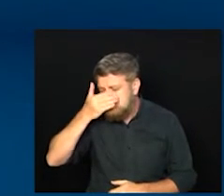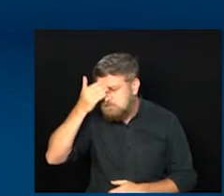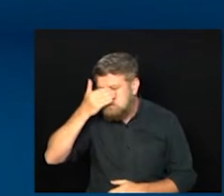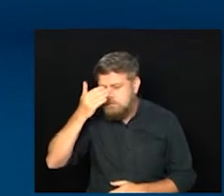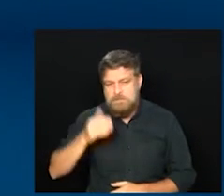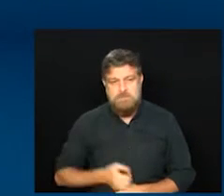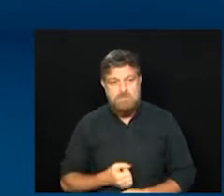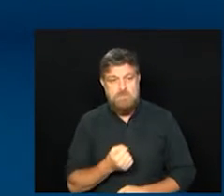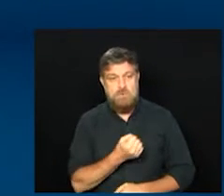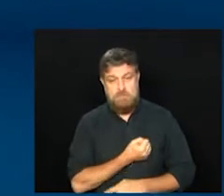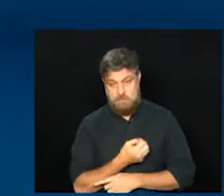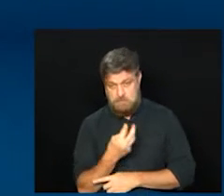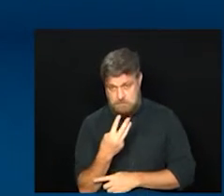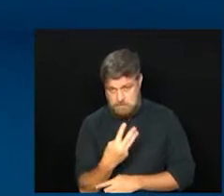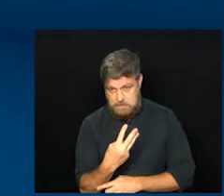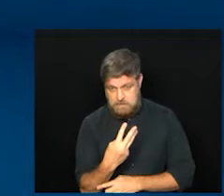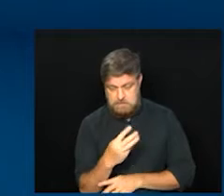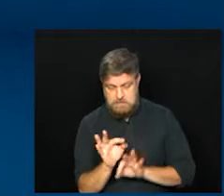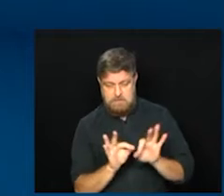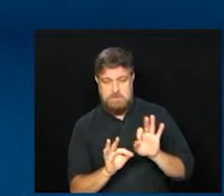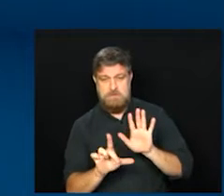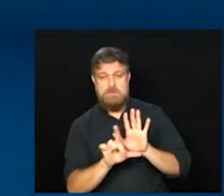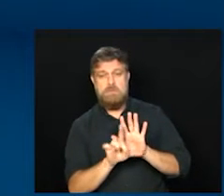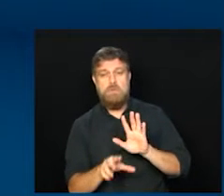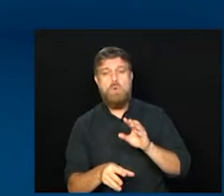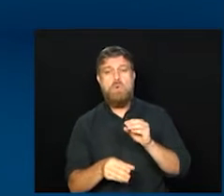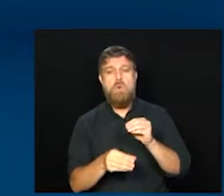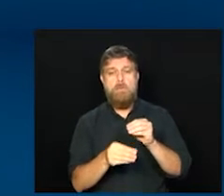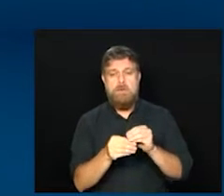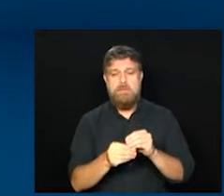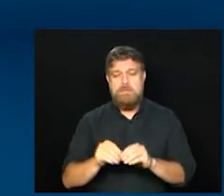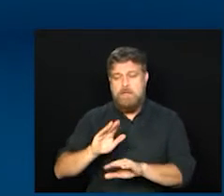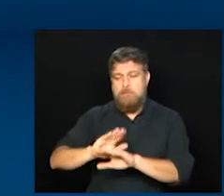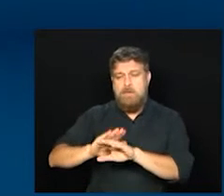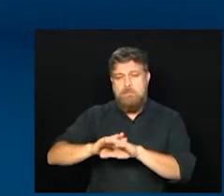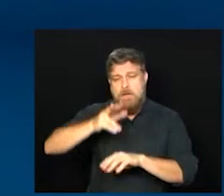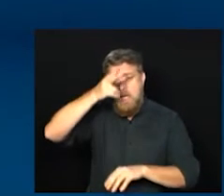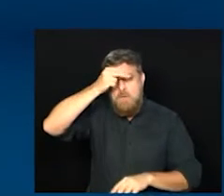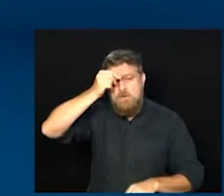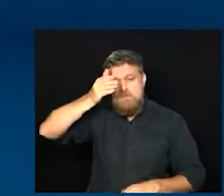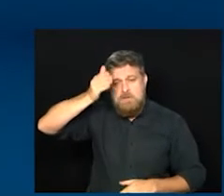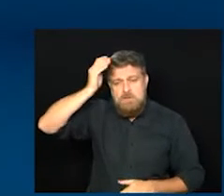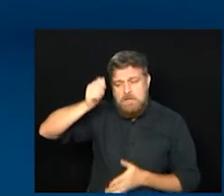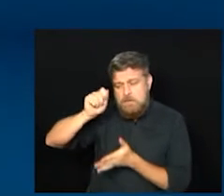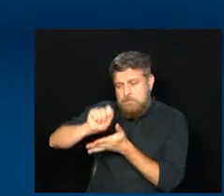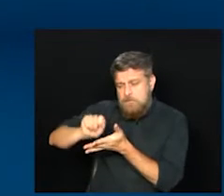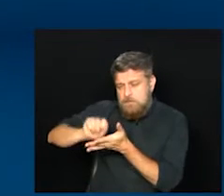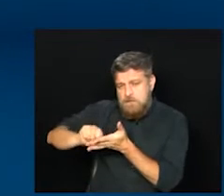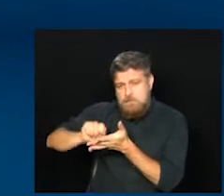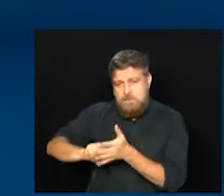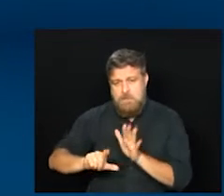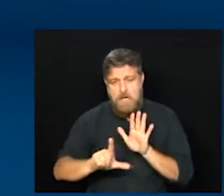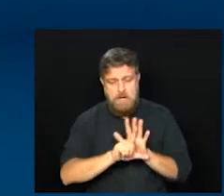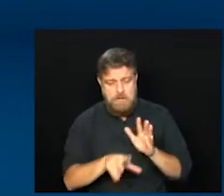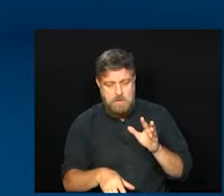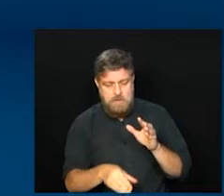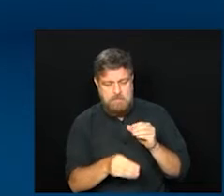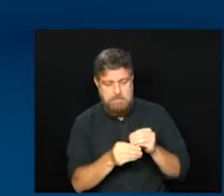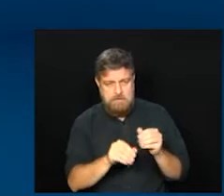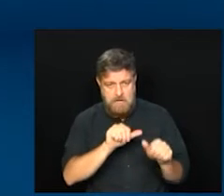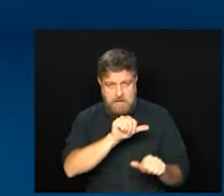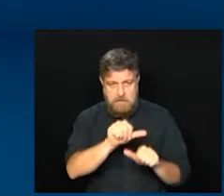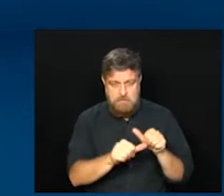item 3 da pauta é o projeto de lei complementar de autoria do prefeito, que altera a Lei Complementar 192